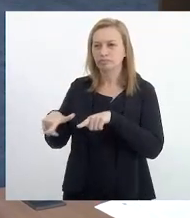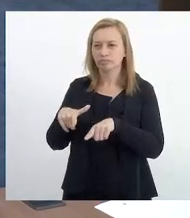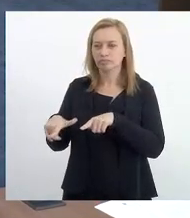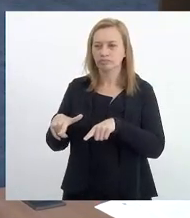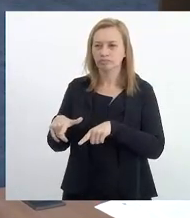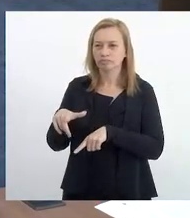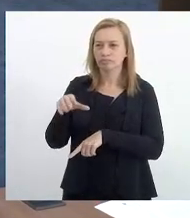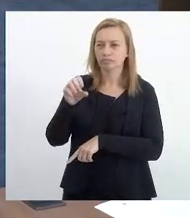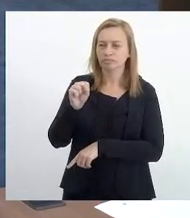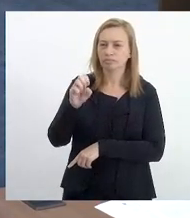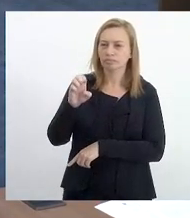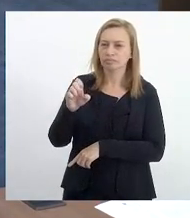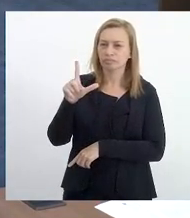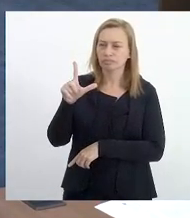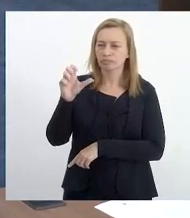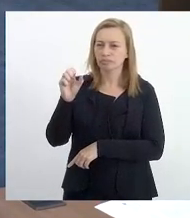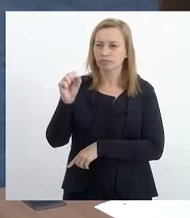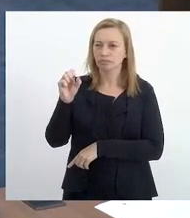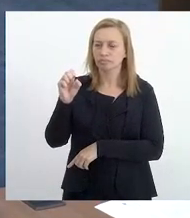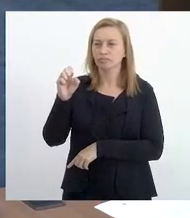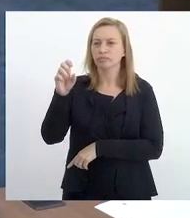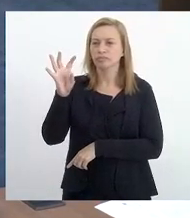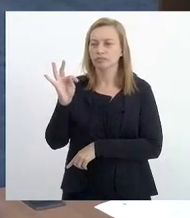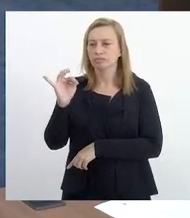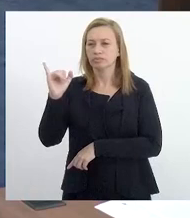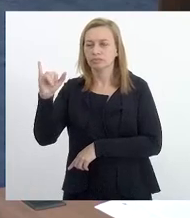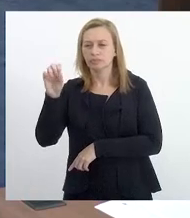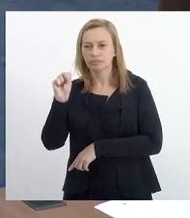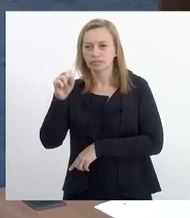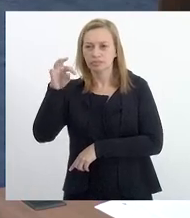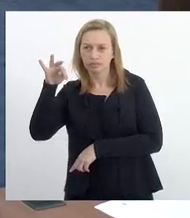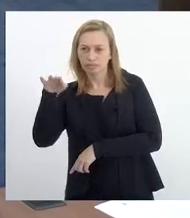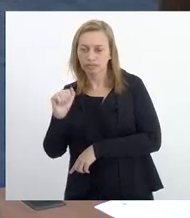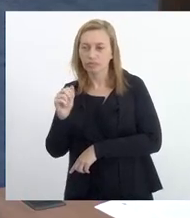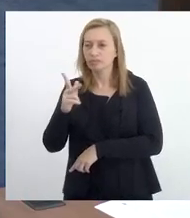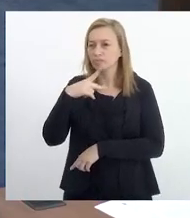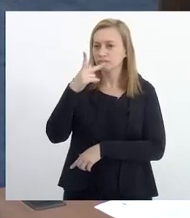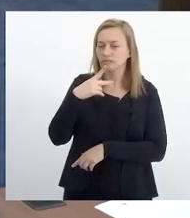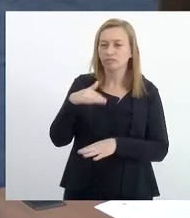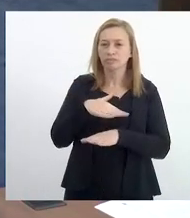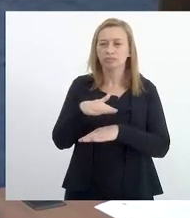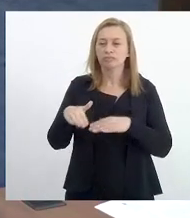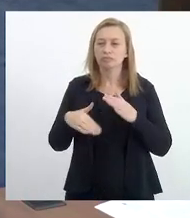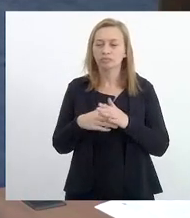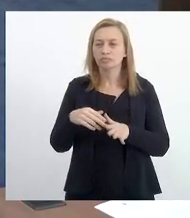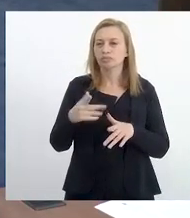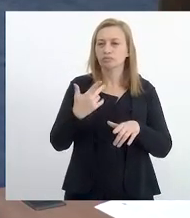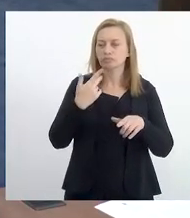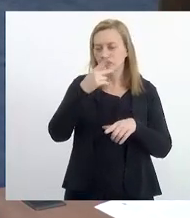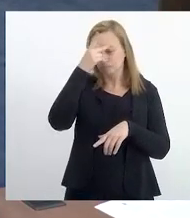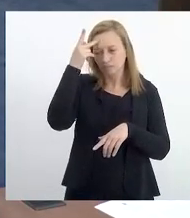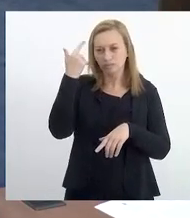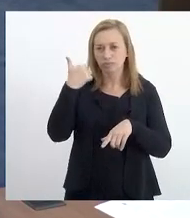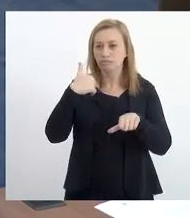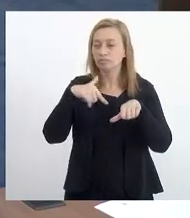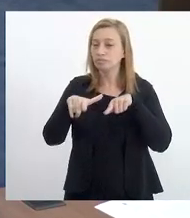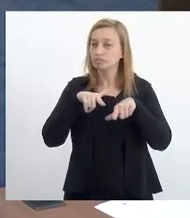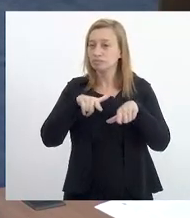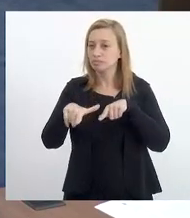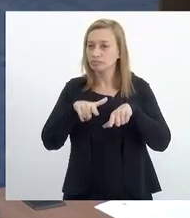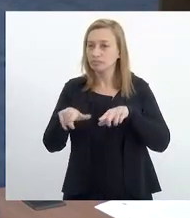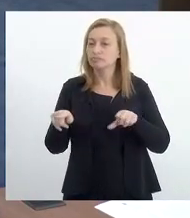seletista. Nós estamos falando de trabalhadores e trabalhadoras, de servidores e servidoras